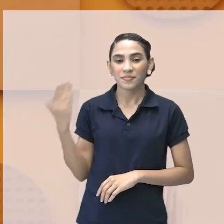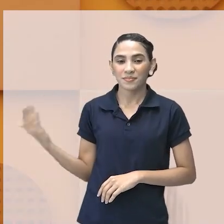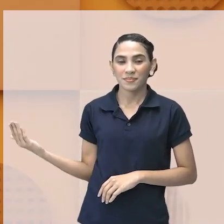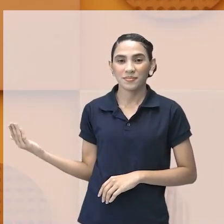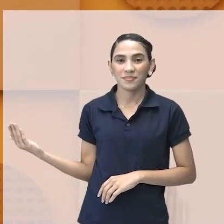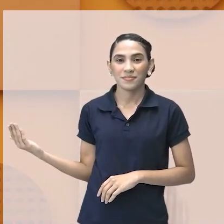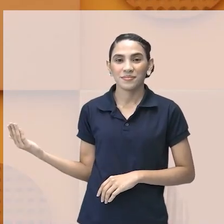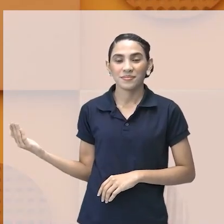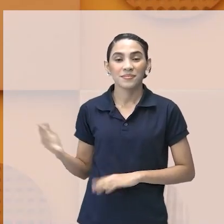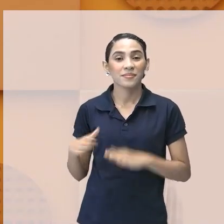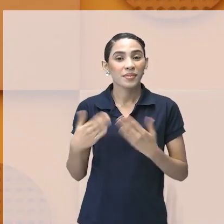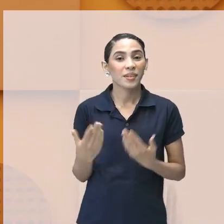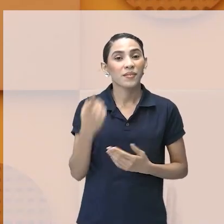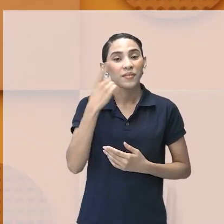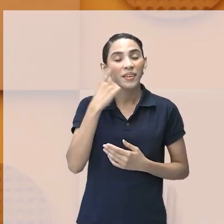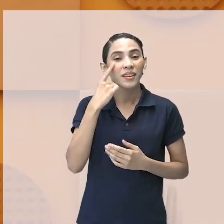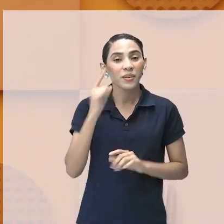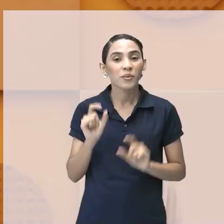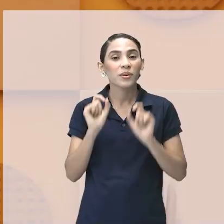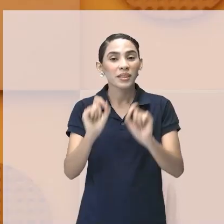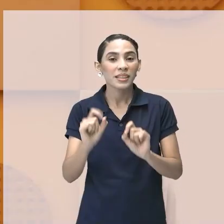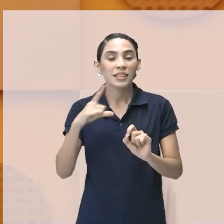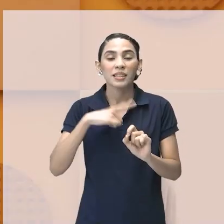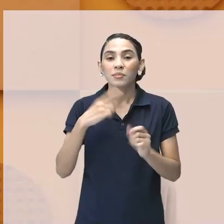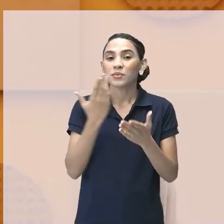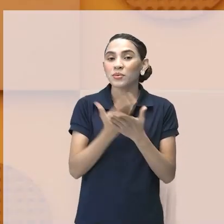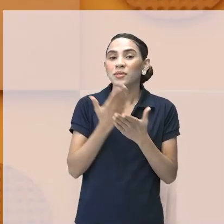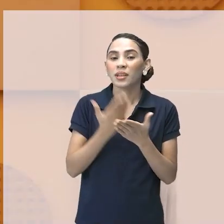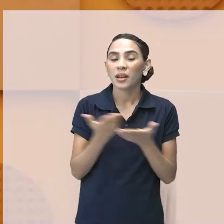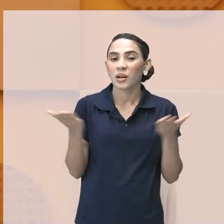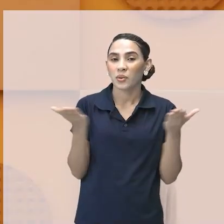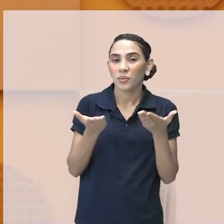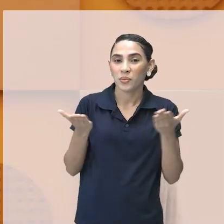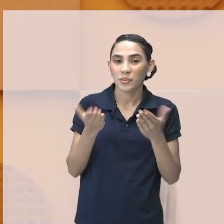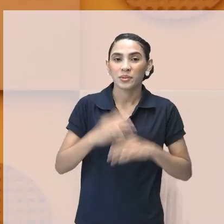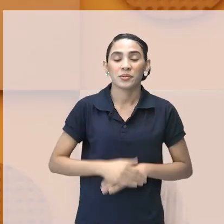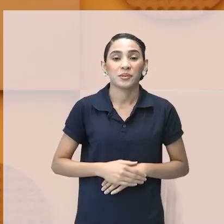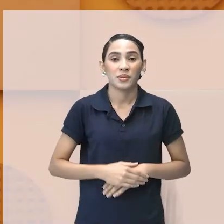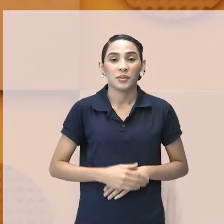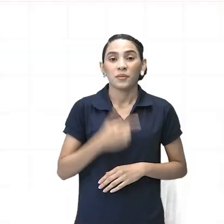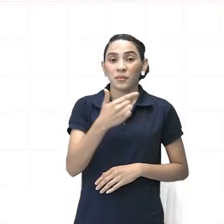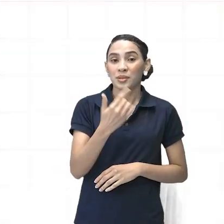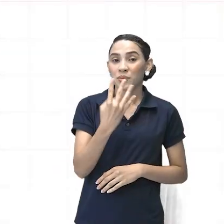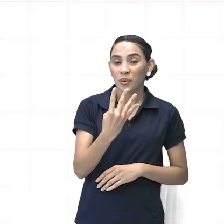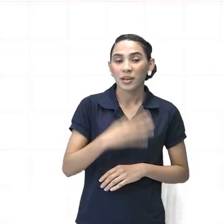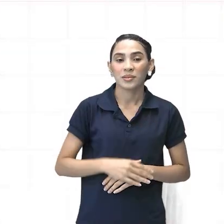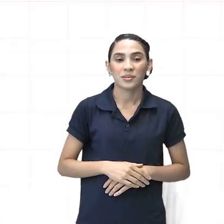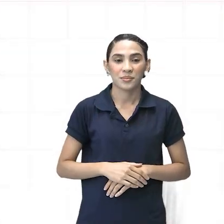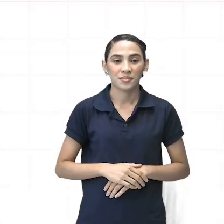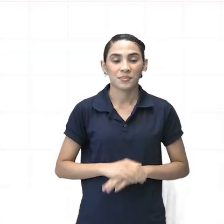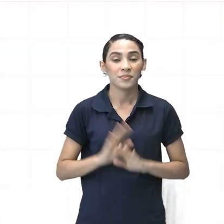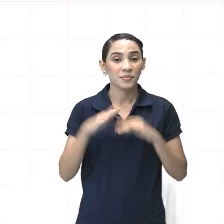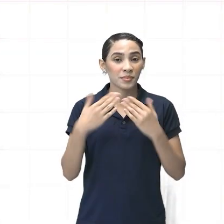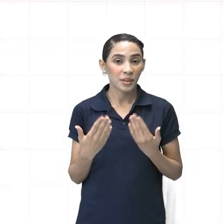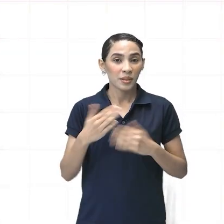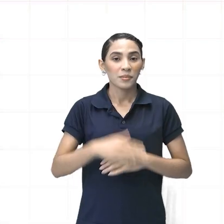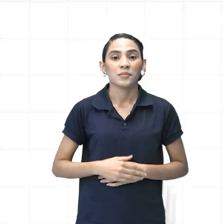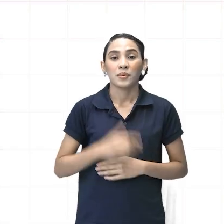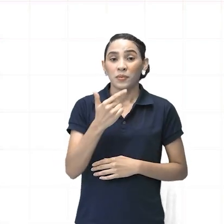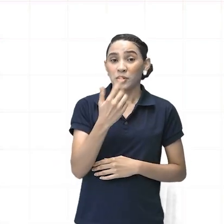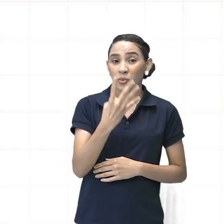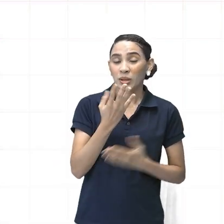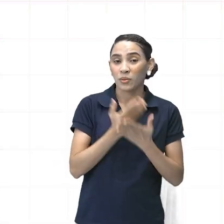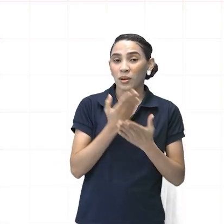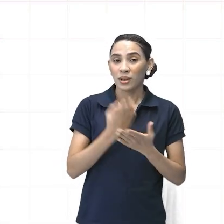Ludmila Dutra. Vamos agora verificar o que estudaremos na nossa aula 24, gente. Na aula